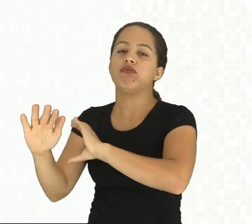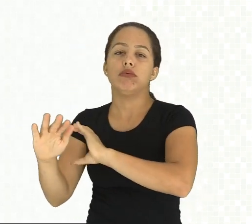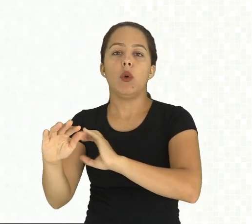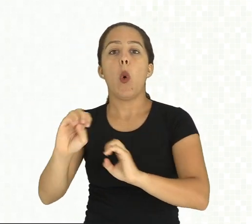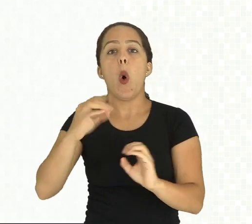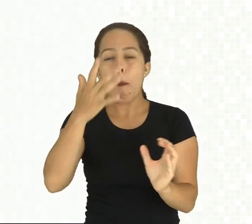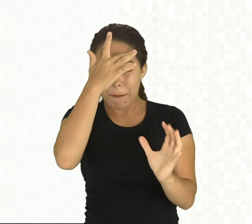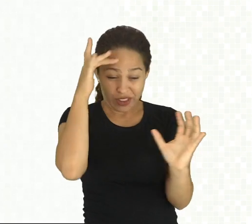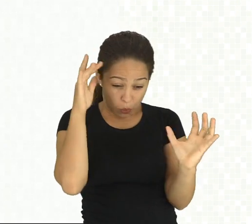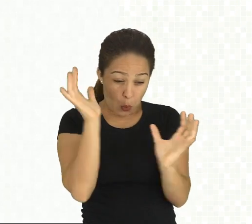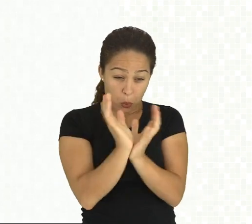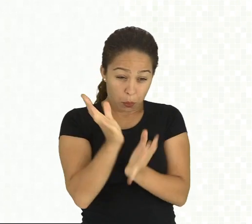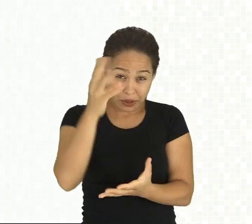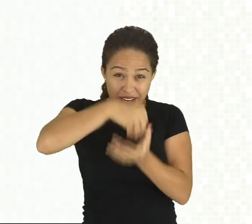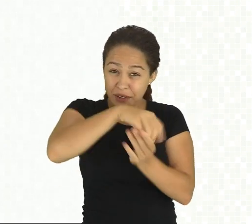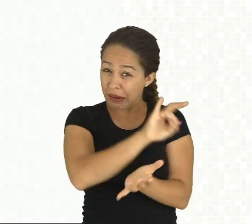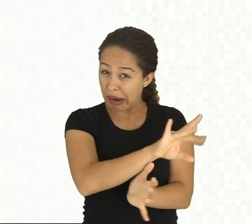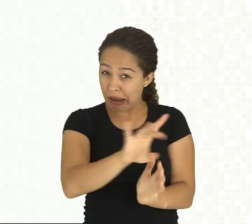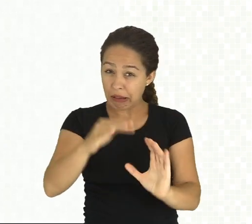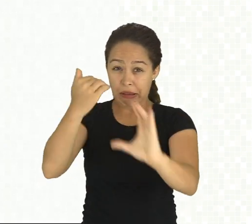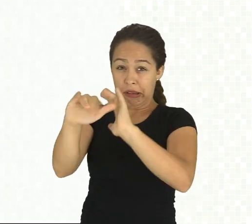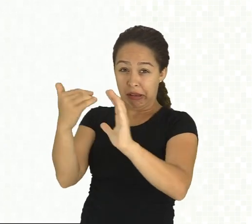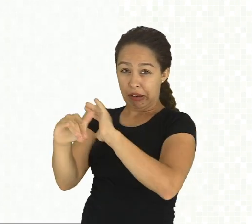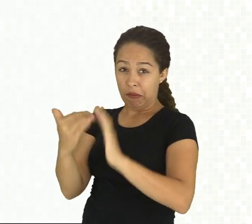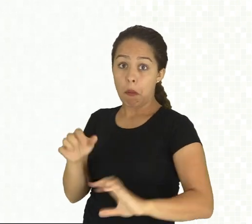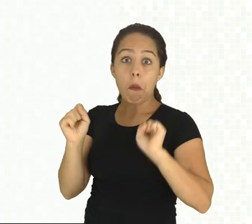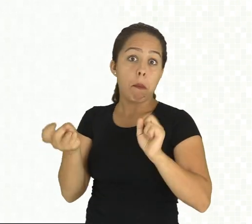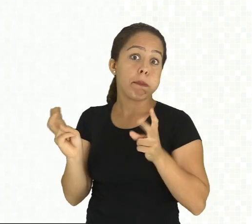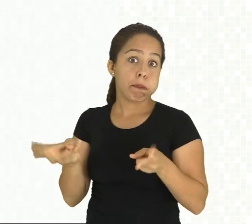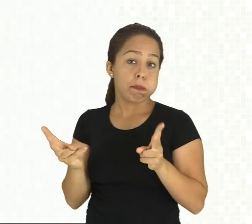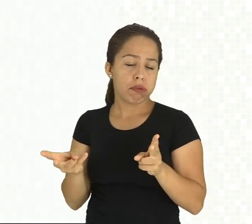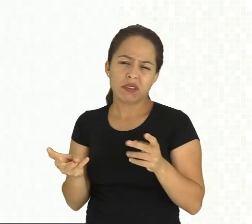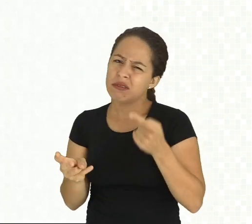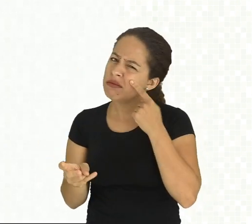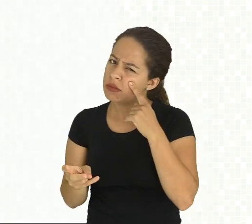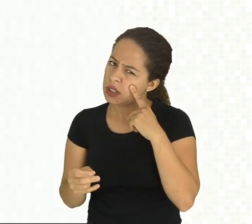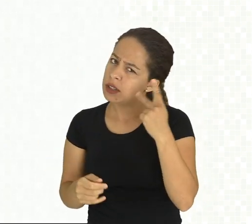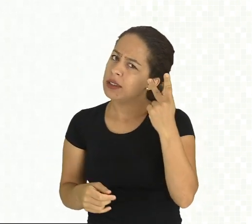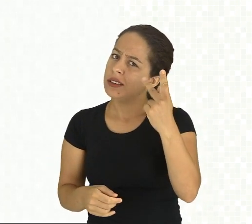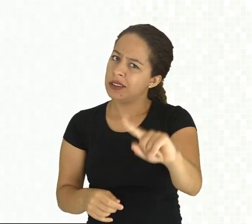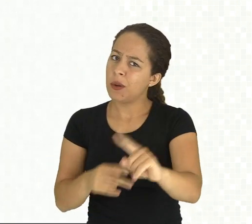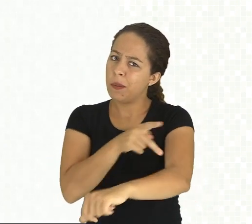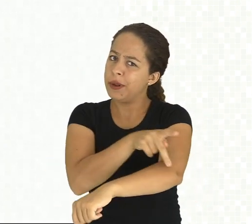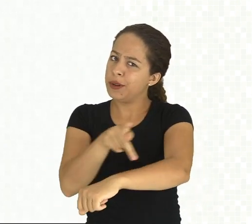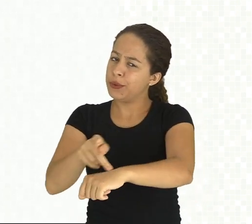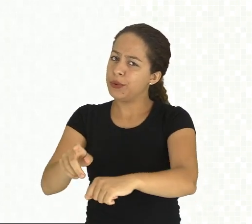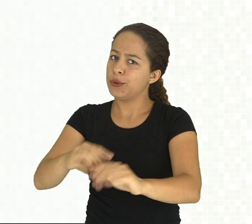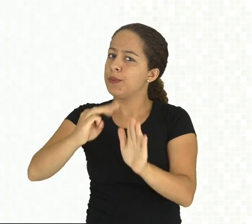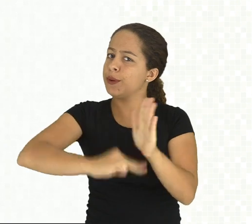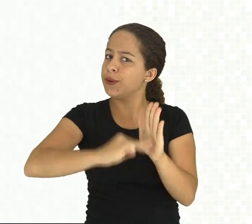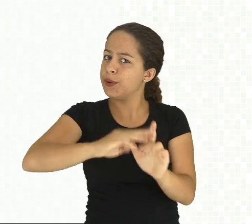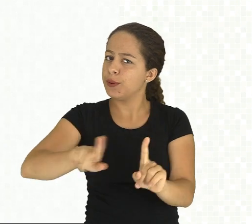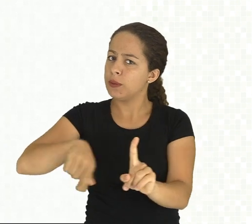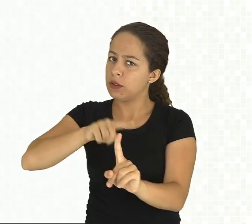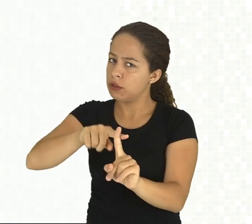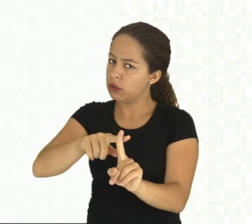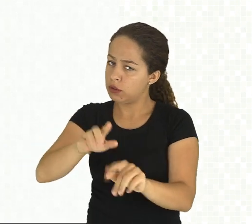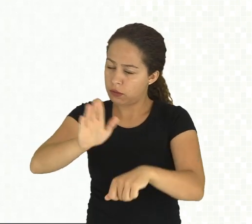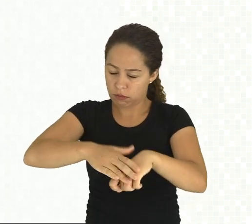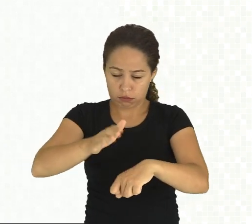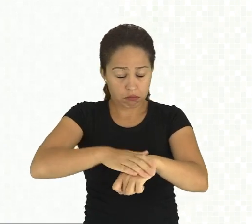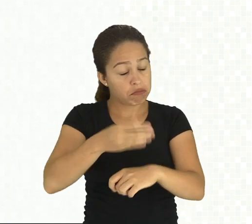que todos os membros do grupo enviem algo então depende do seu objetivo pedagógico tá certo